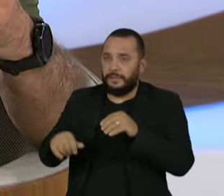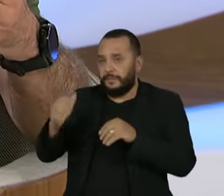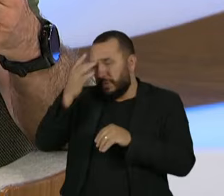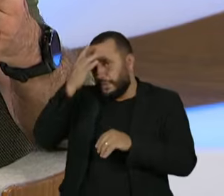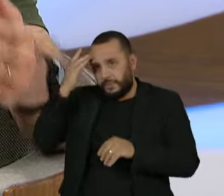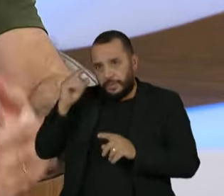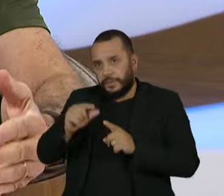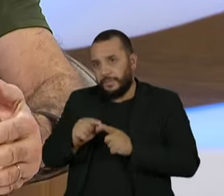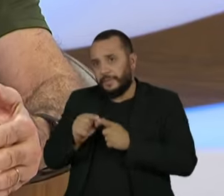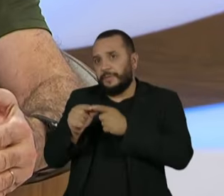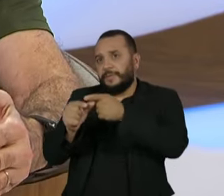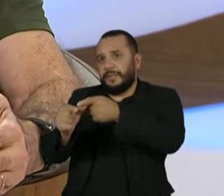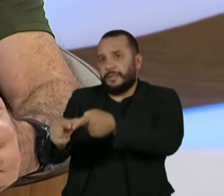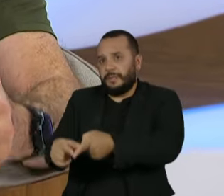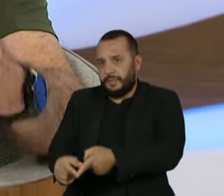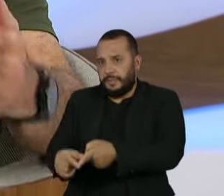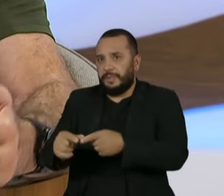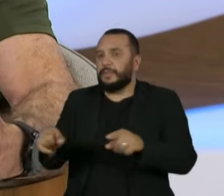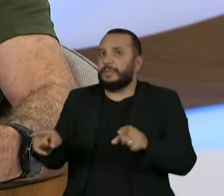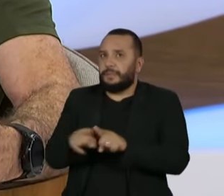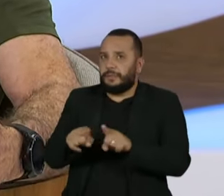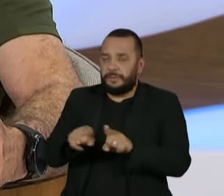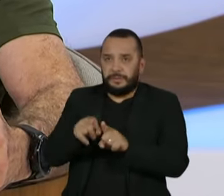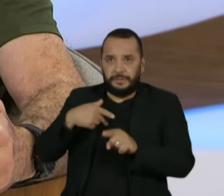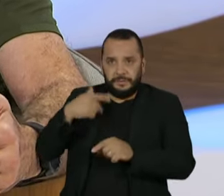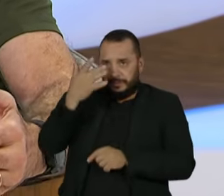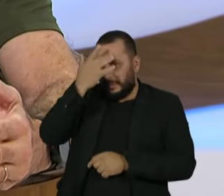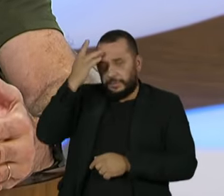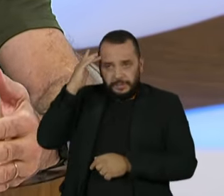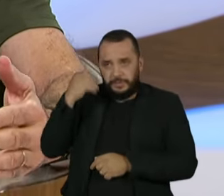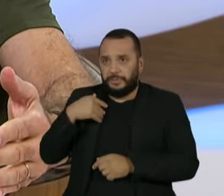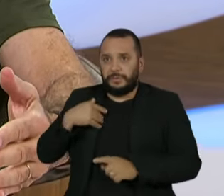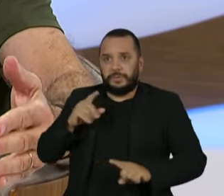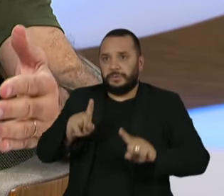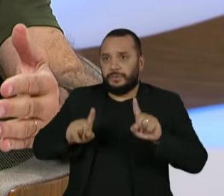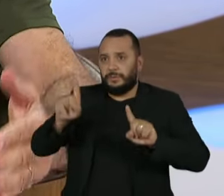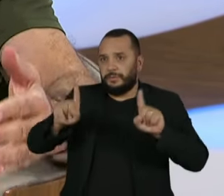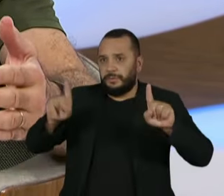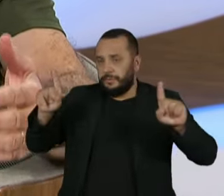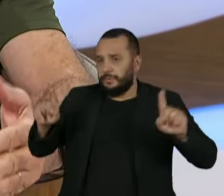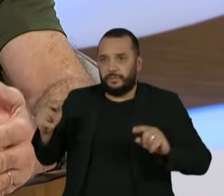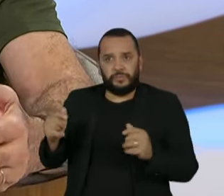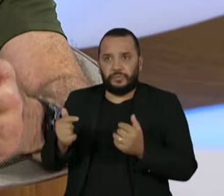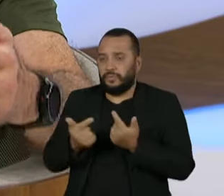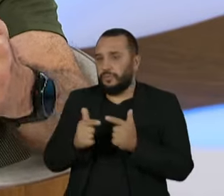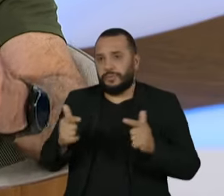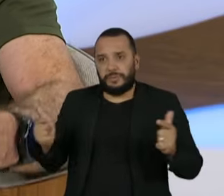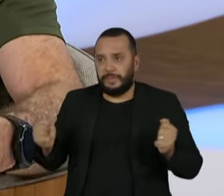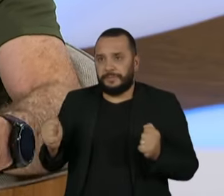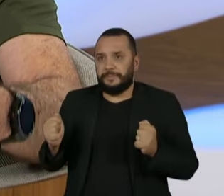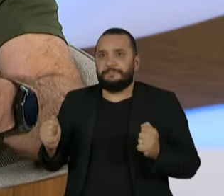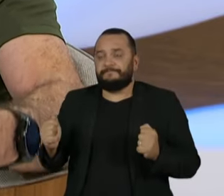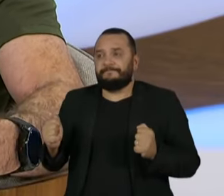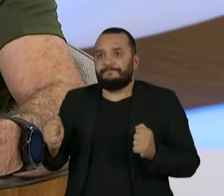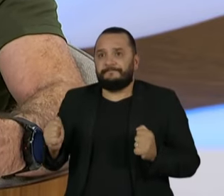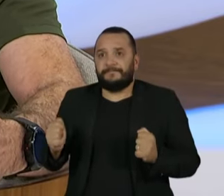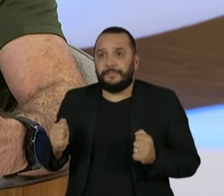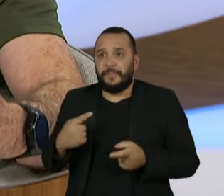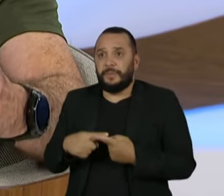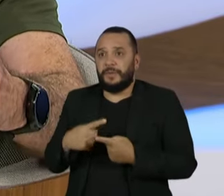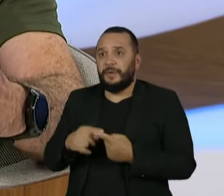pessoas que têm algum tipo de desvantagem competitiva não tem o estímulo apropriado no ensino